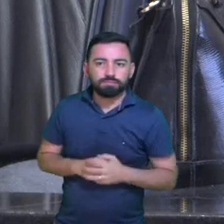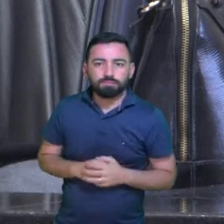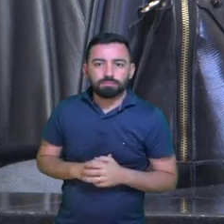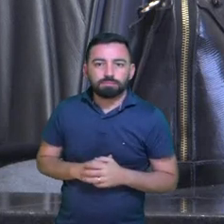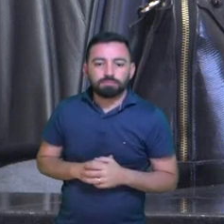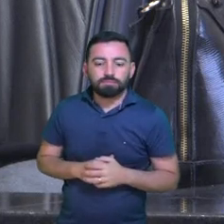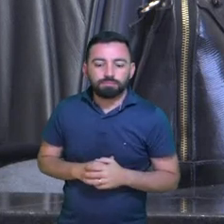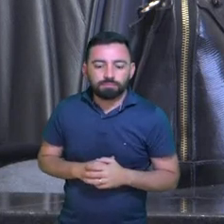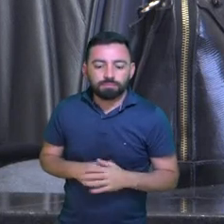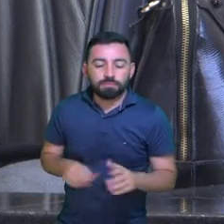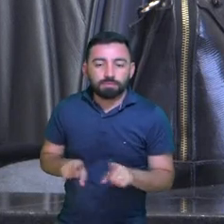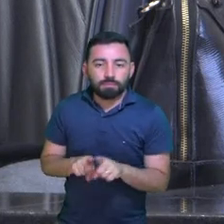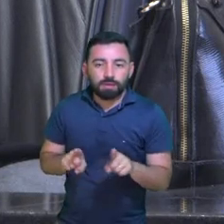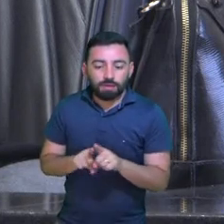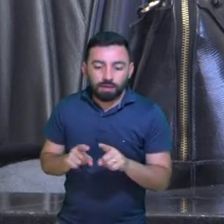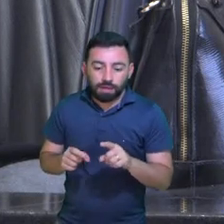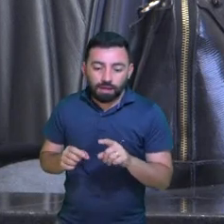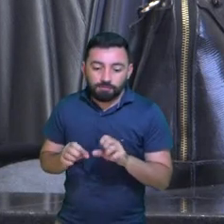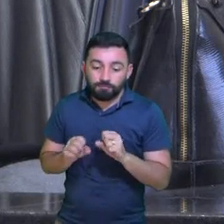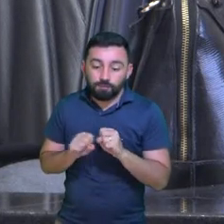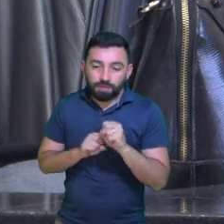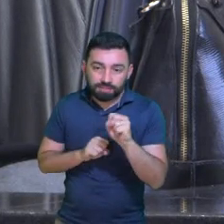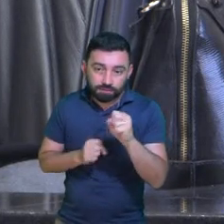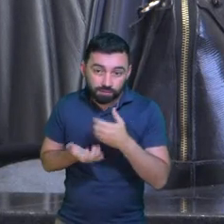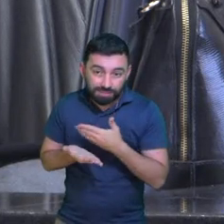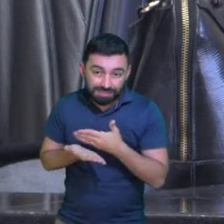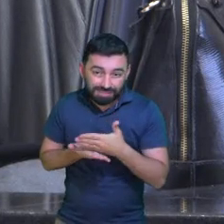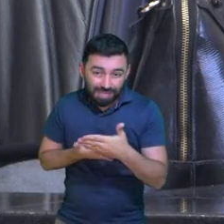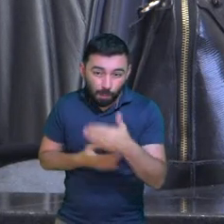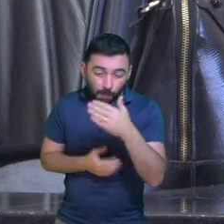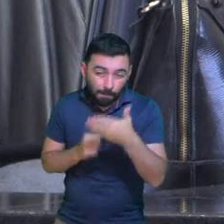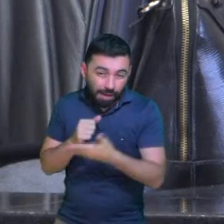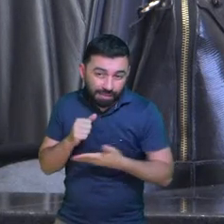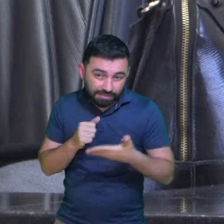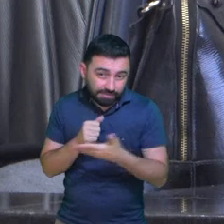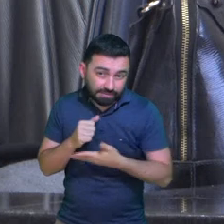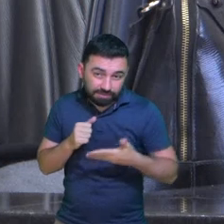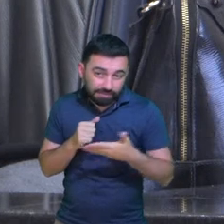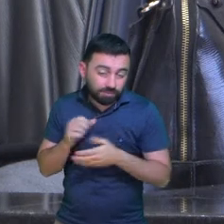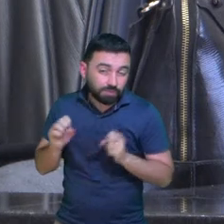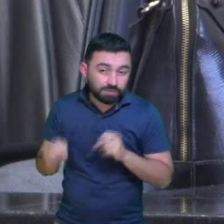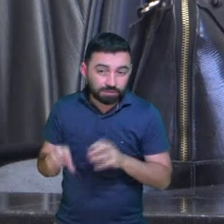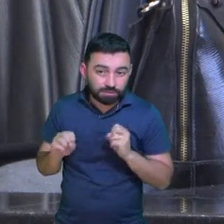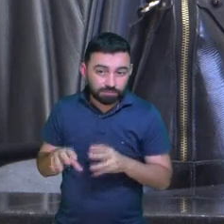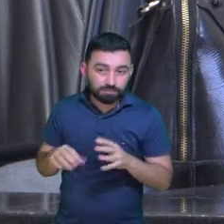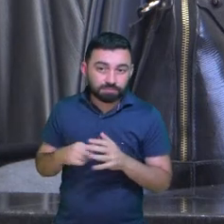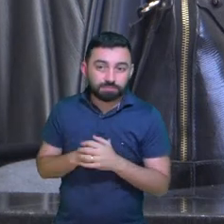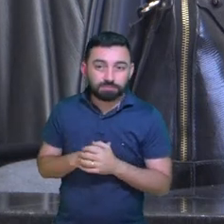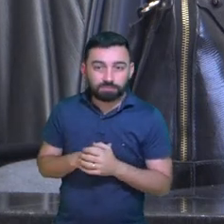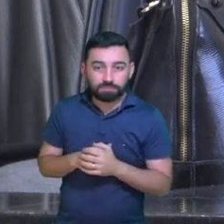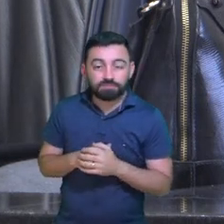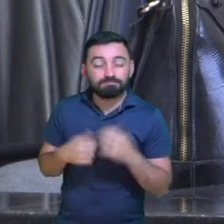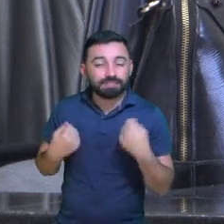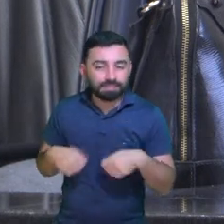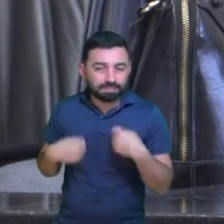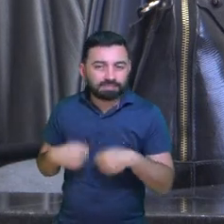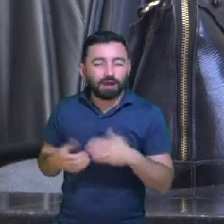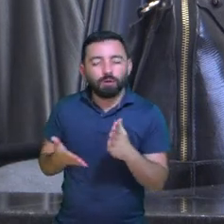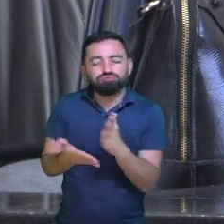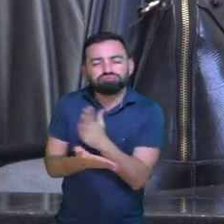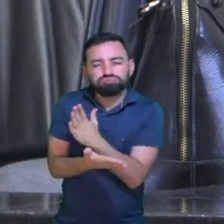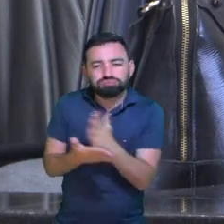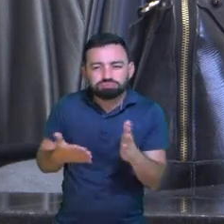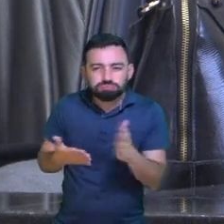formação Inicial básica pra Educação Básica precisa levar em conta algumas coisas que